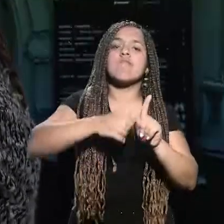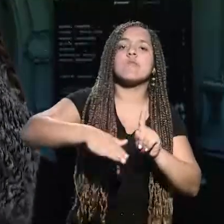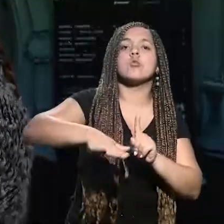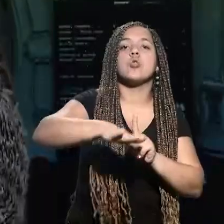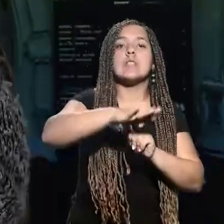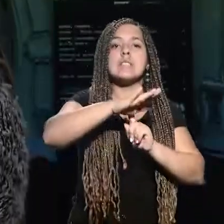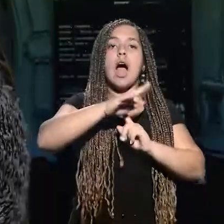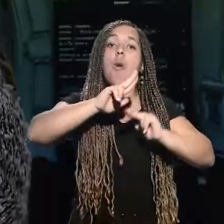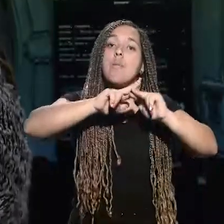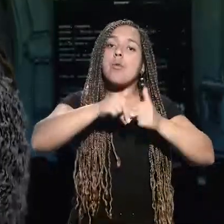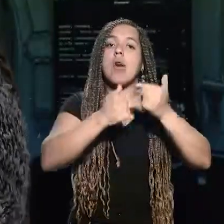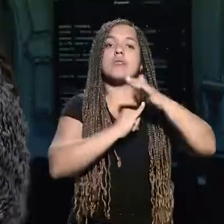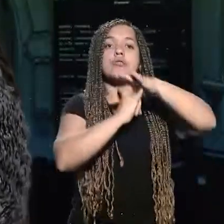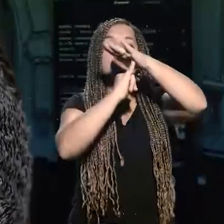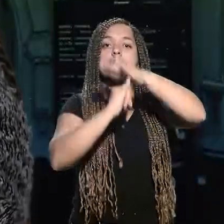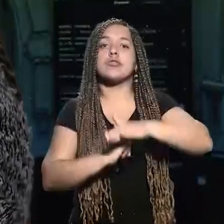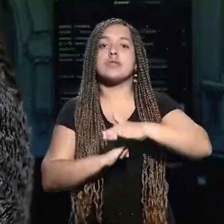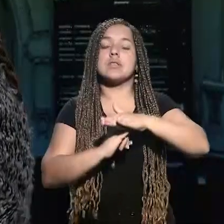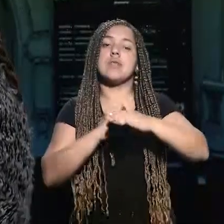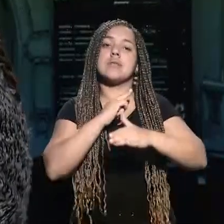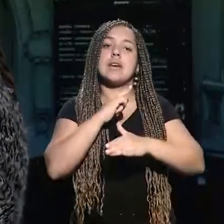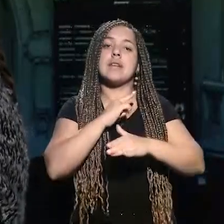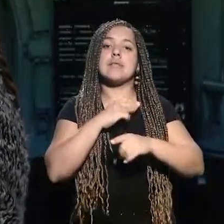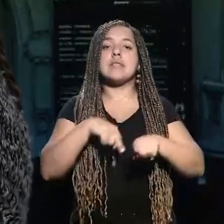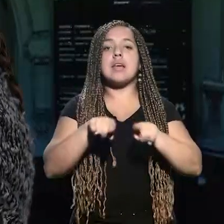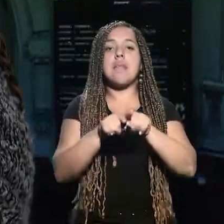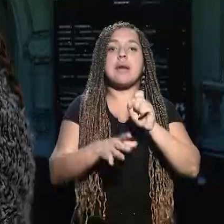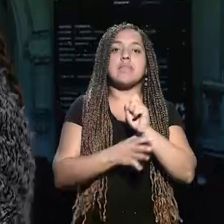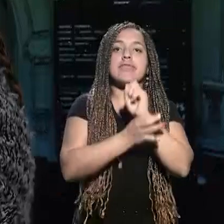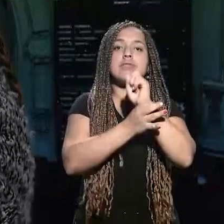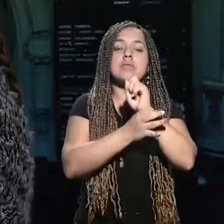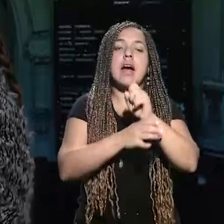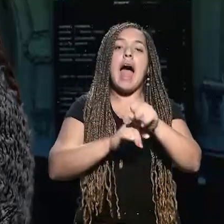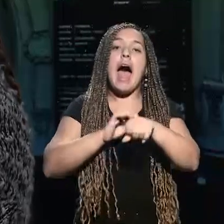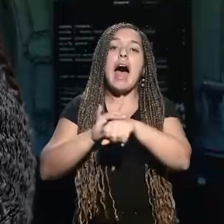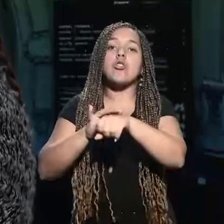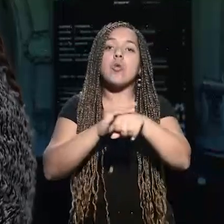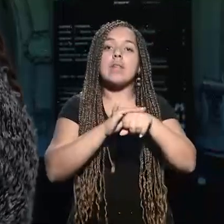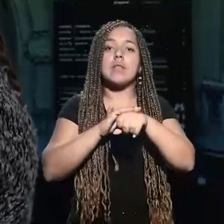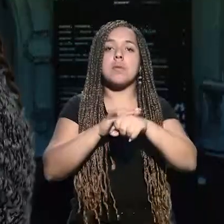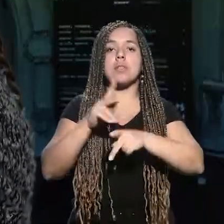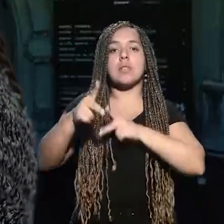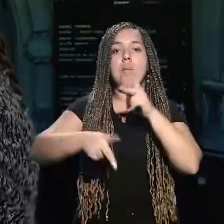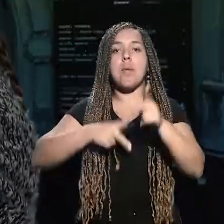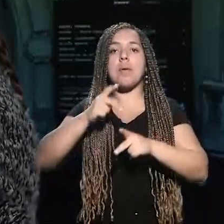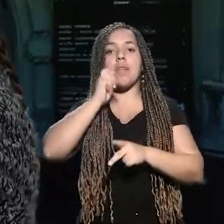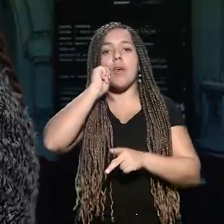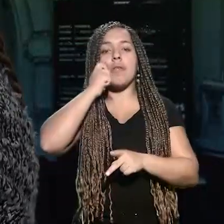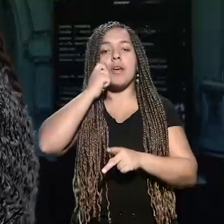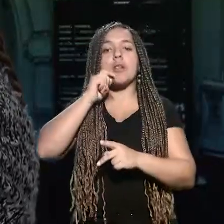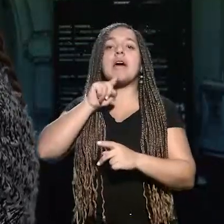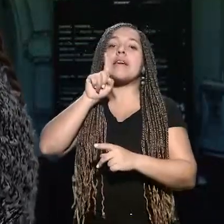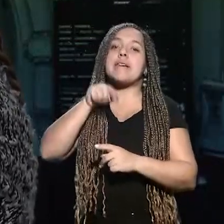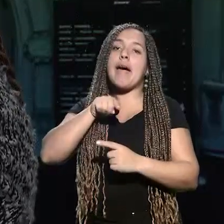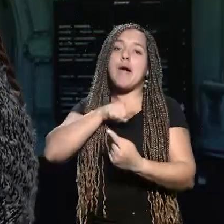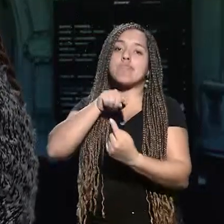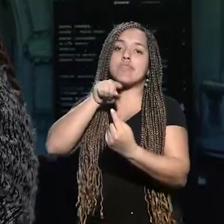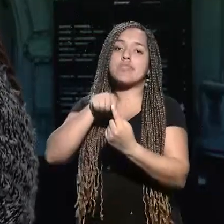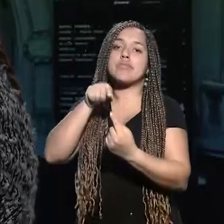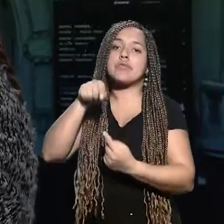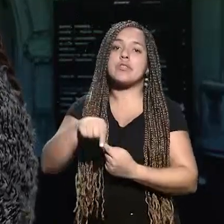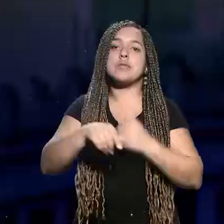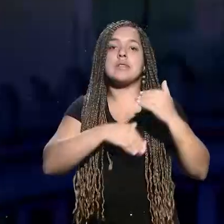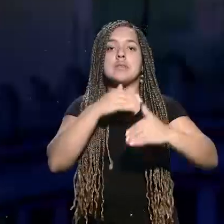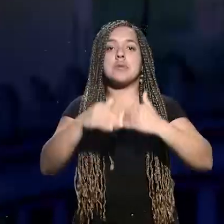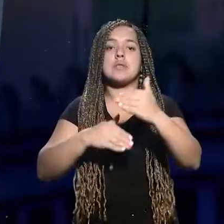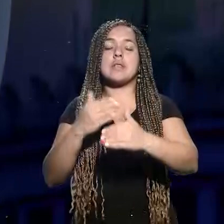social perpetrada pelas instituições, passando pelo adoecimento sistemático da população negra alvo desse